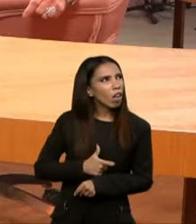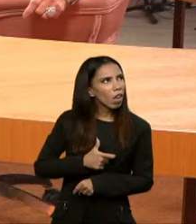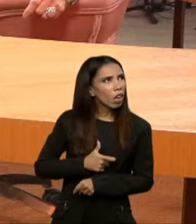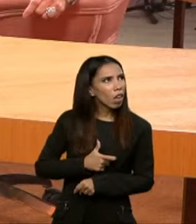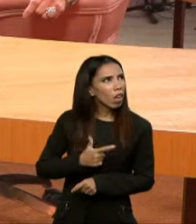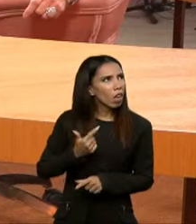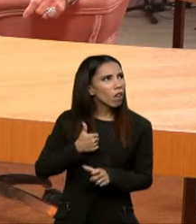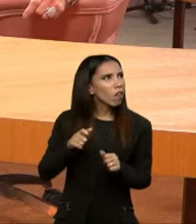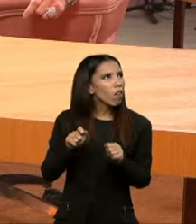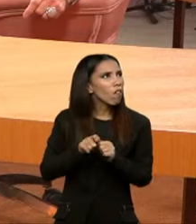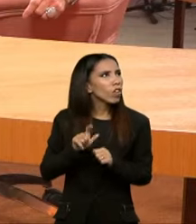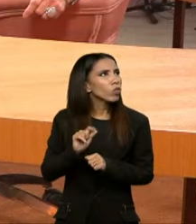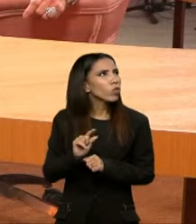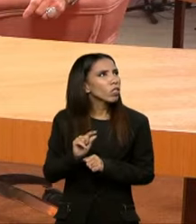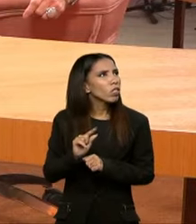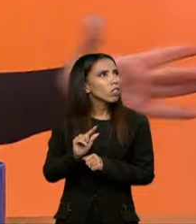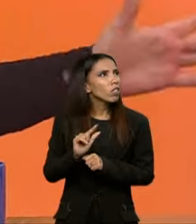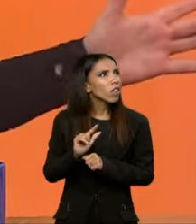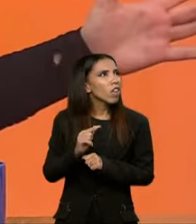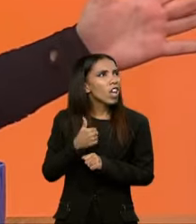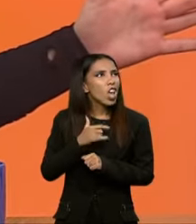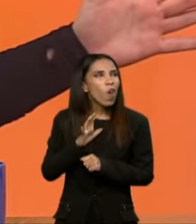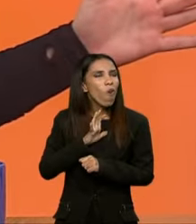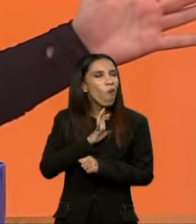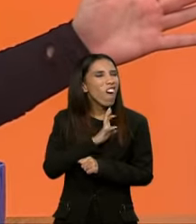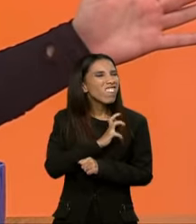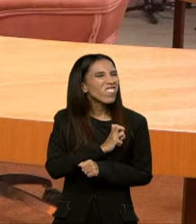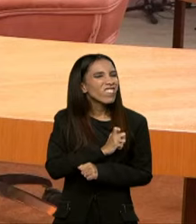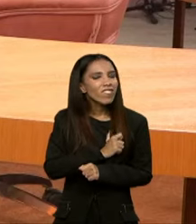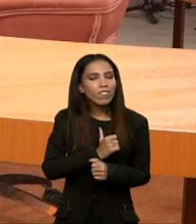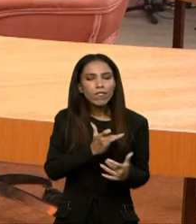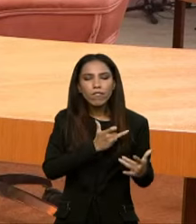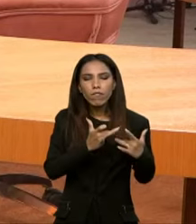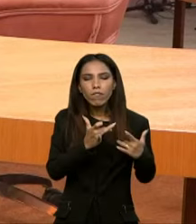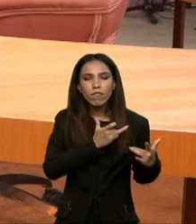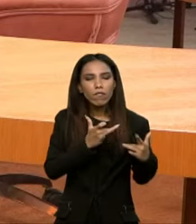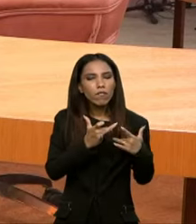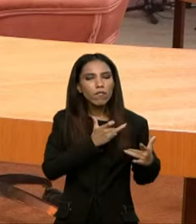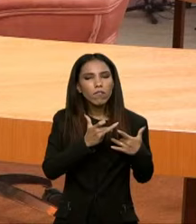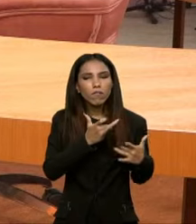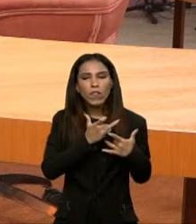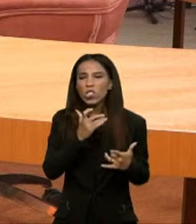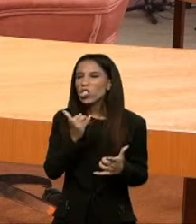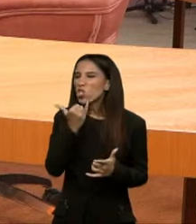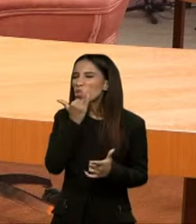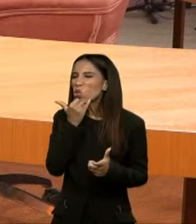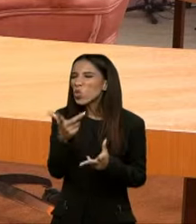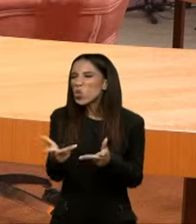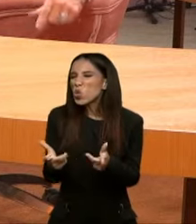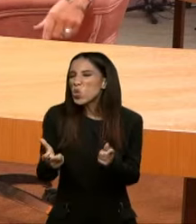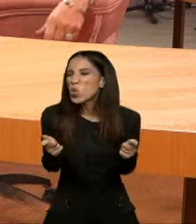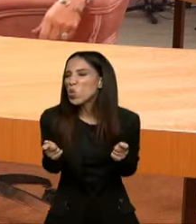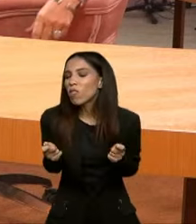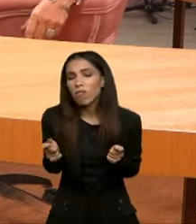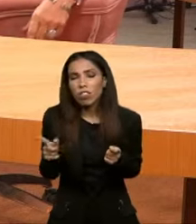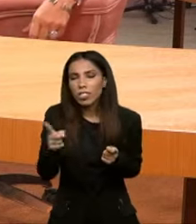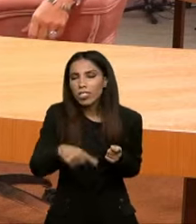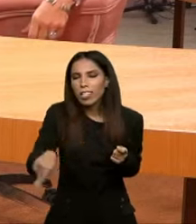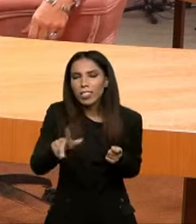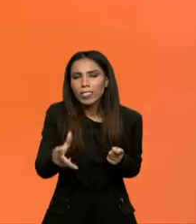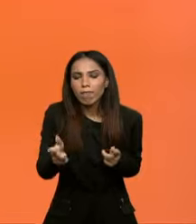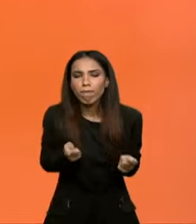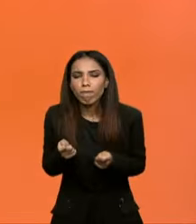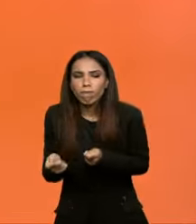faz? Eu falei, eu sou apaixonada. É. Completamente apaixonada. Eu tenho um quadrinho na minha casa que fala assim, os contidos que me perdoem, mas eu nasci pra ser intensa. Intensa.